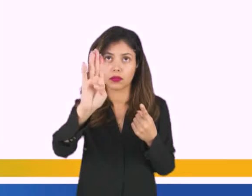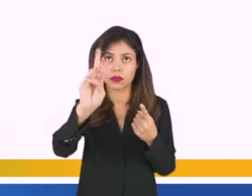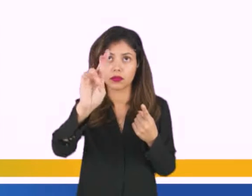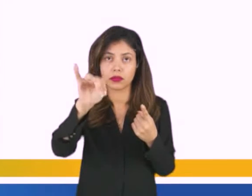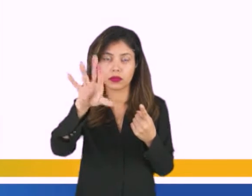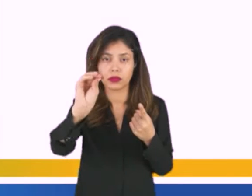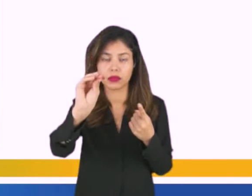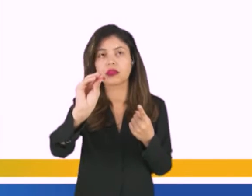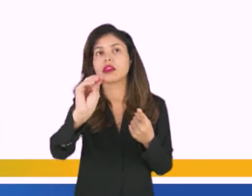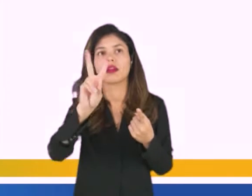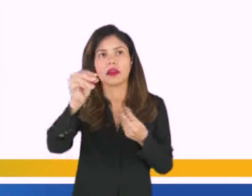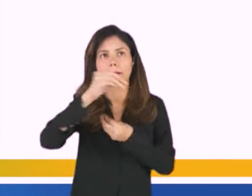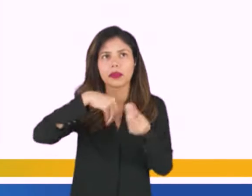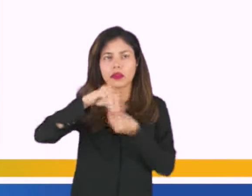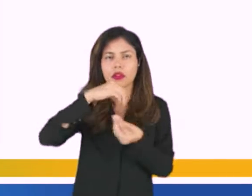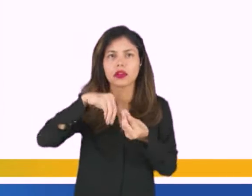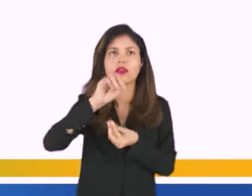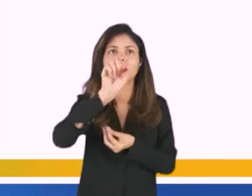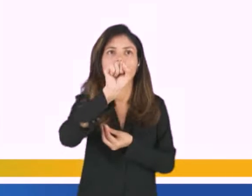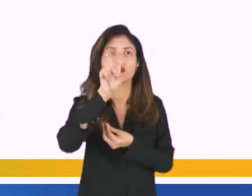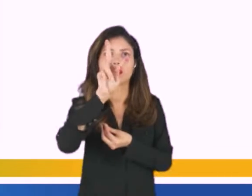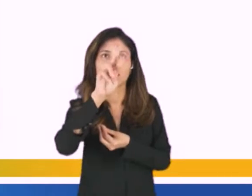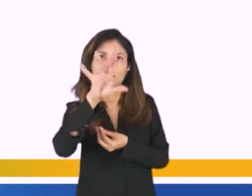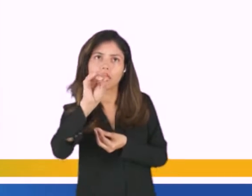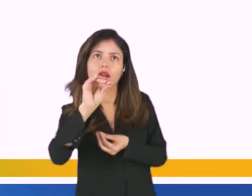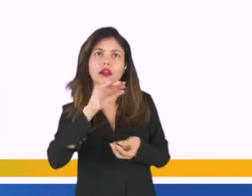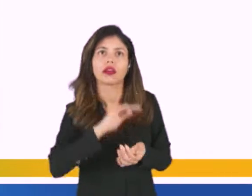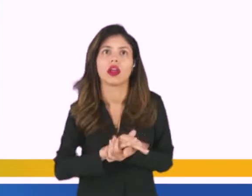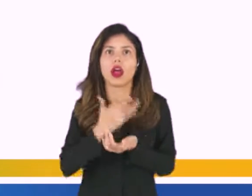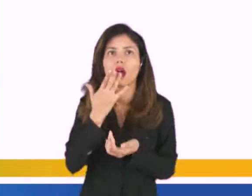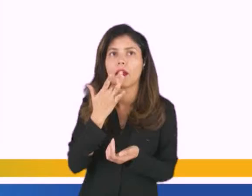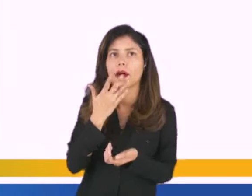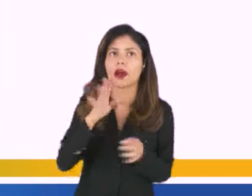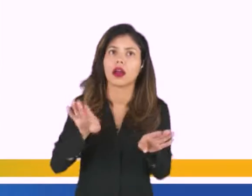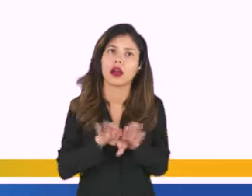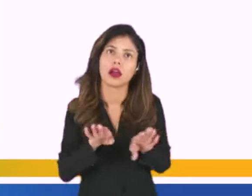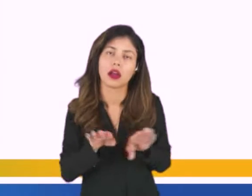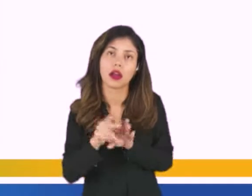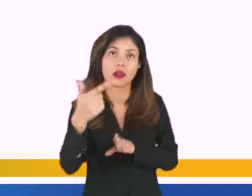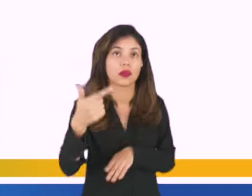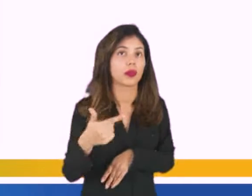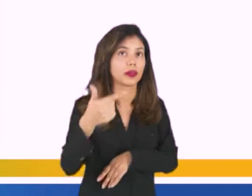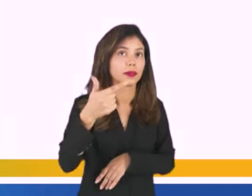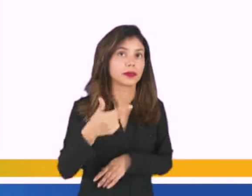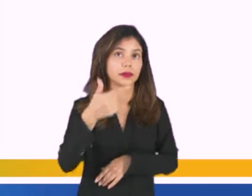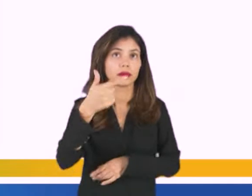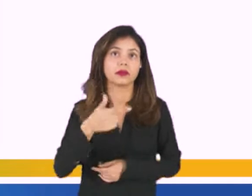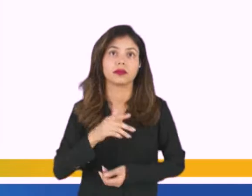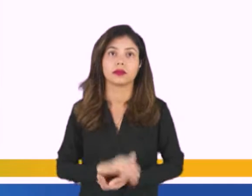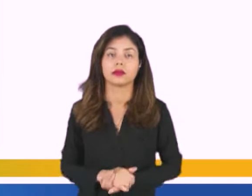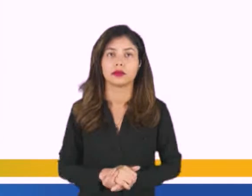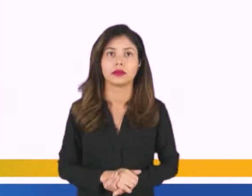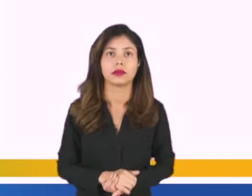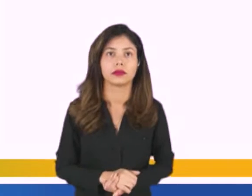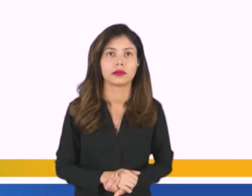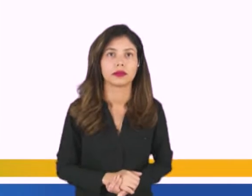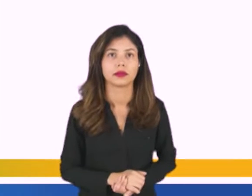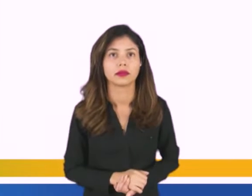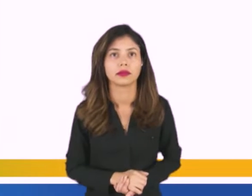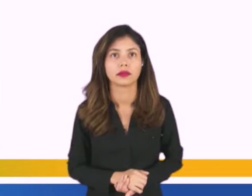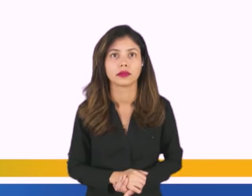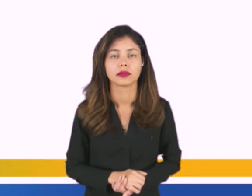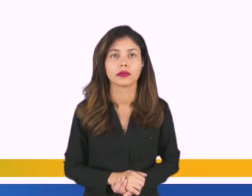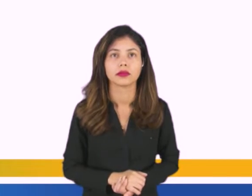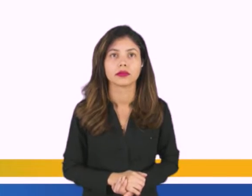ser misturada com sulfato de cobre, que é um composto iônico no tubo, na proveta